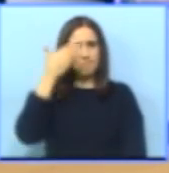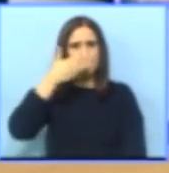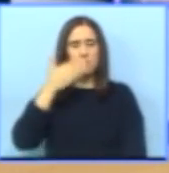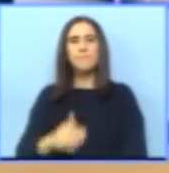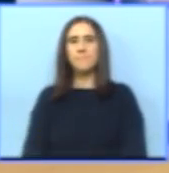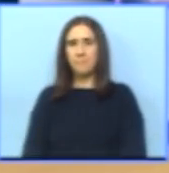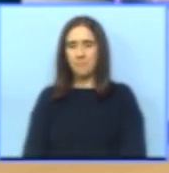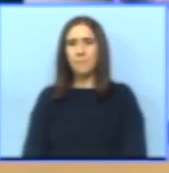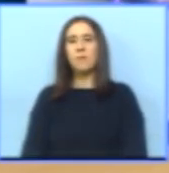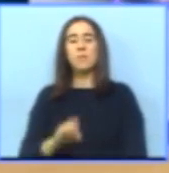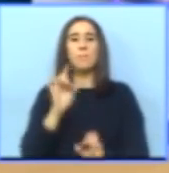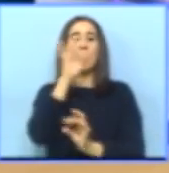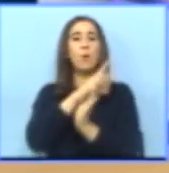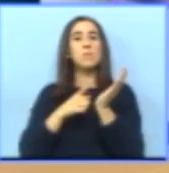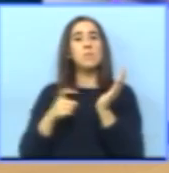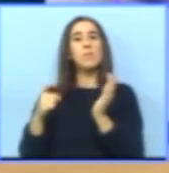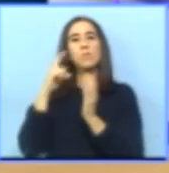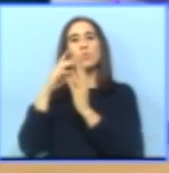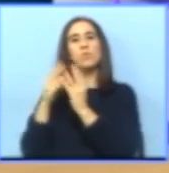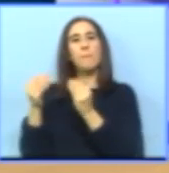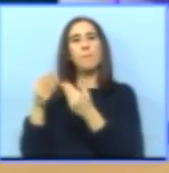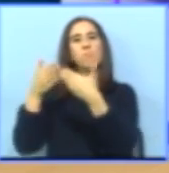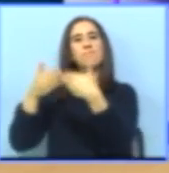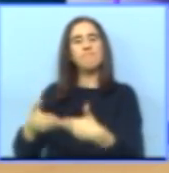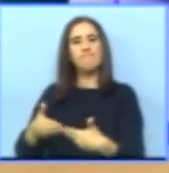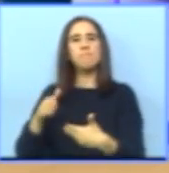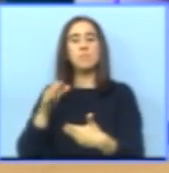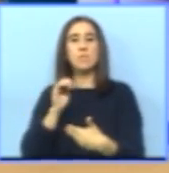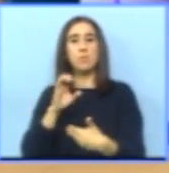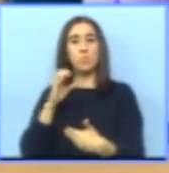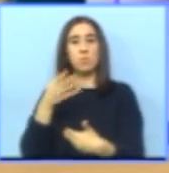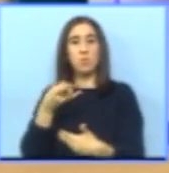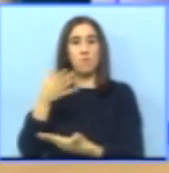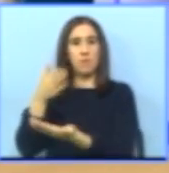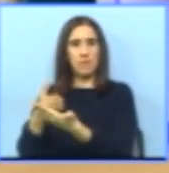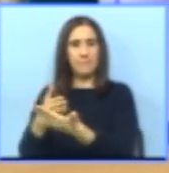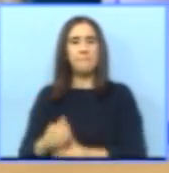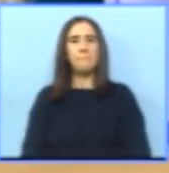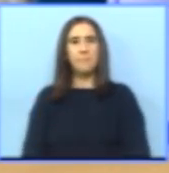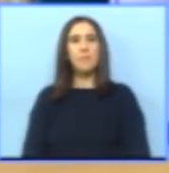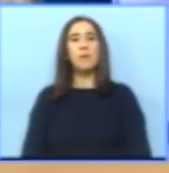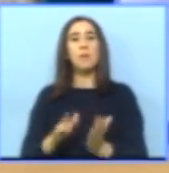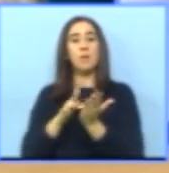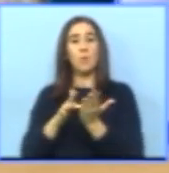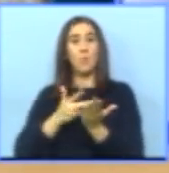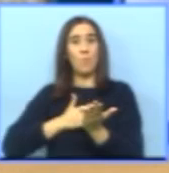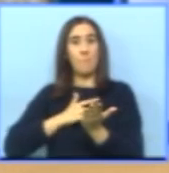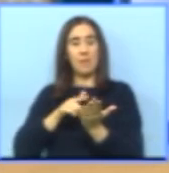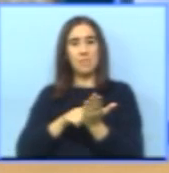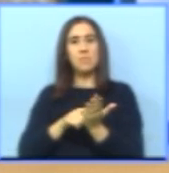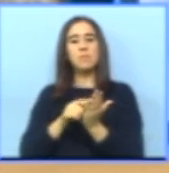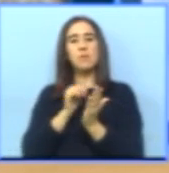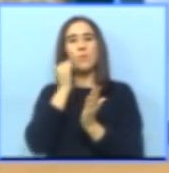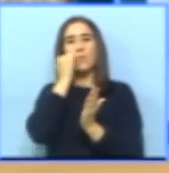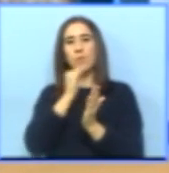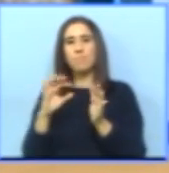fechado ao Ocidente durante quase até ao século XIX. E o autor do romance que inspira o filme O Silêncio, Shusaku Endo,